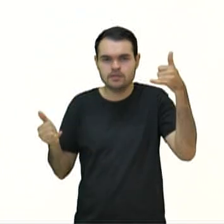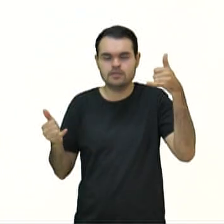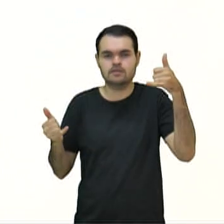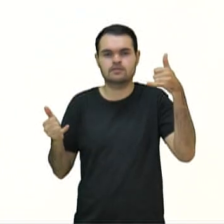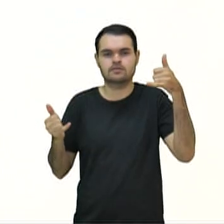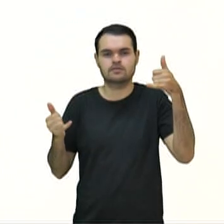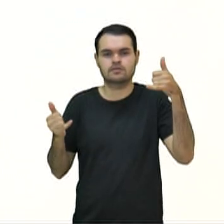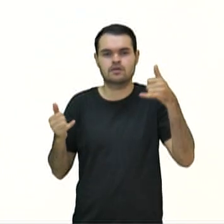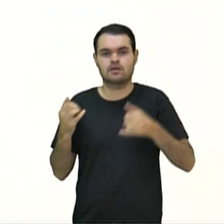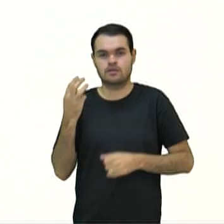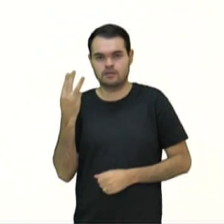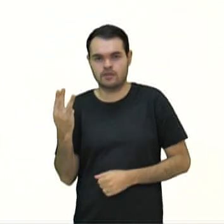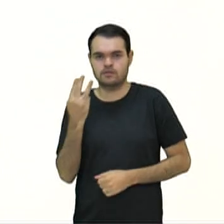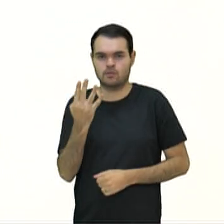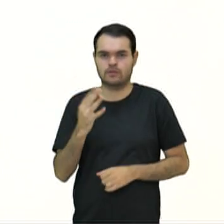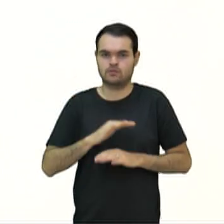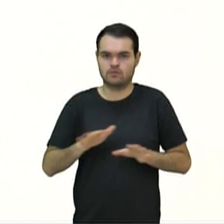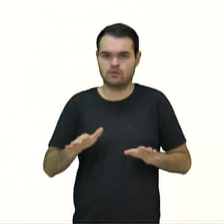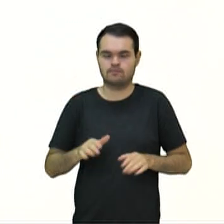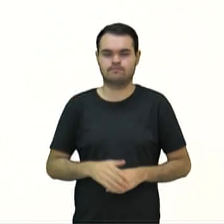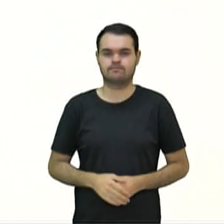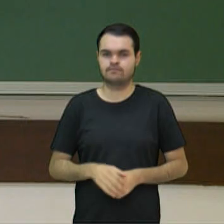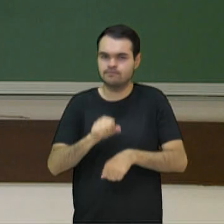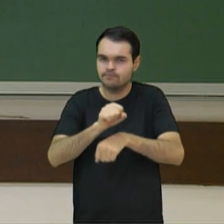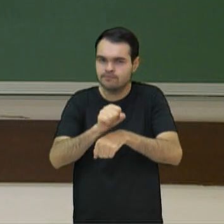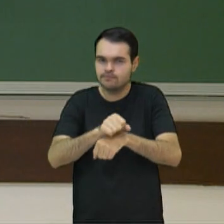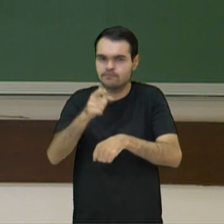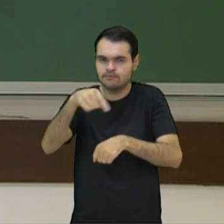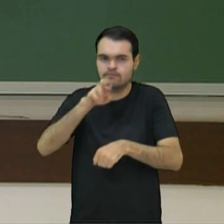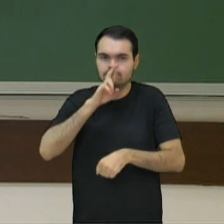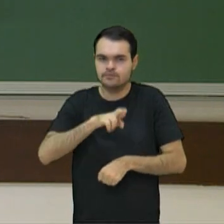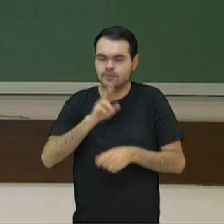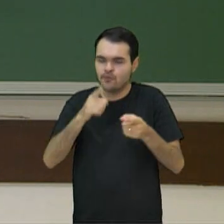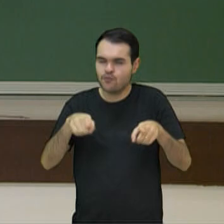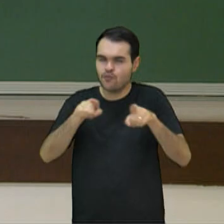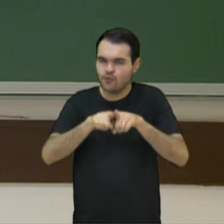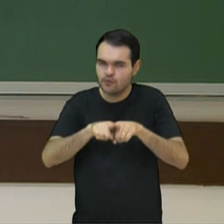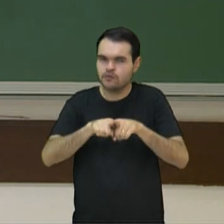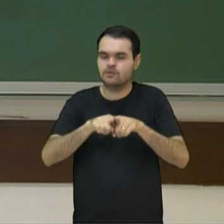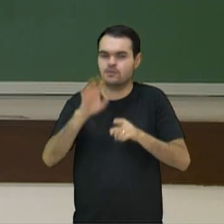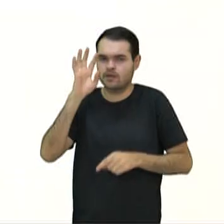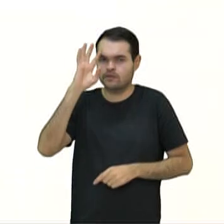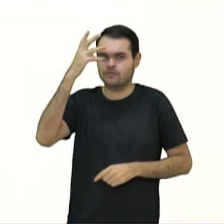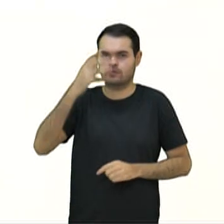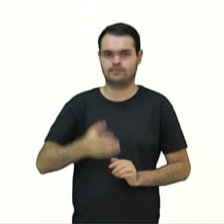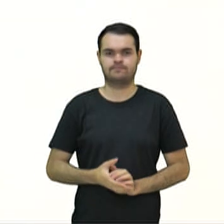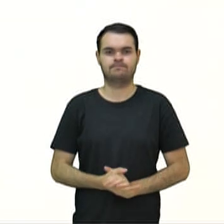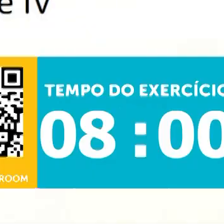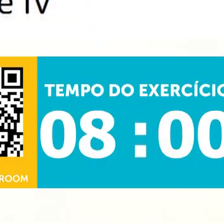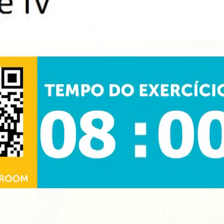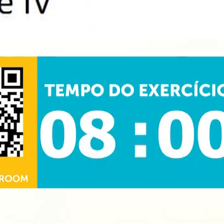linhas 3 e 4. Vamos dar um tempinho e já voltamos para resolver.